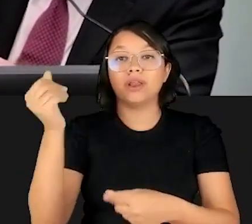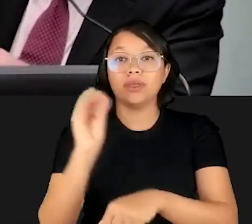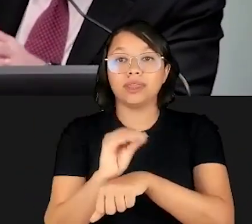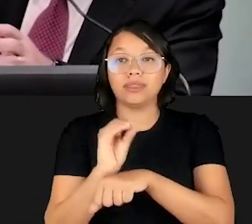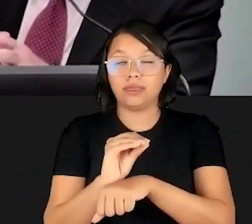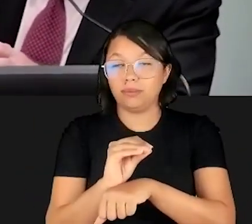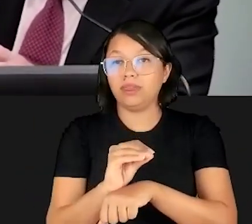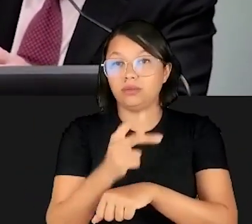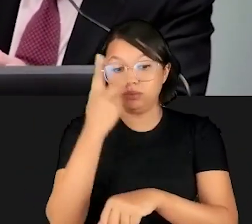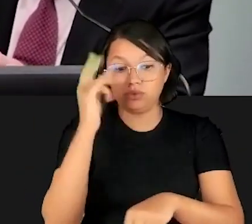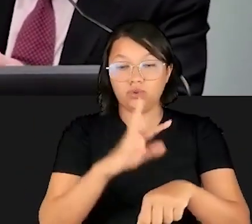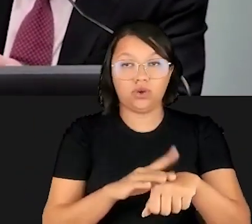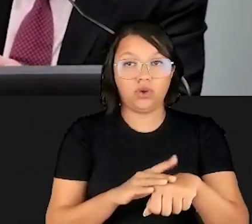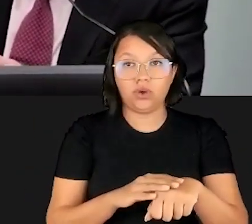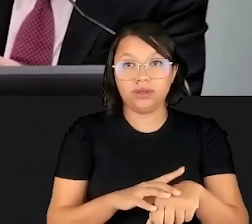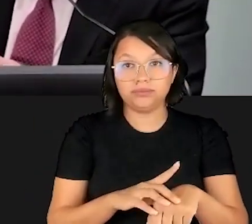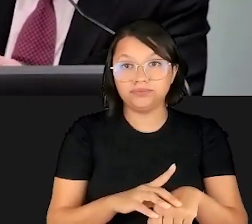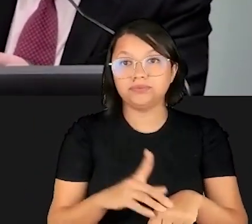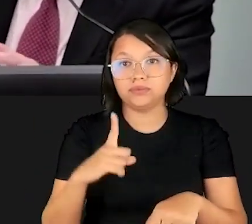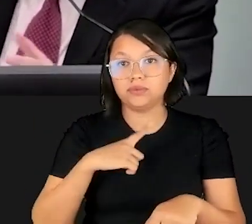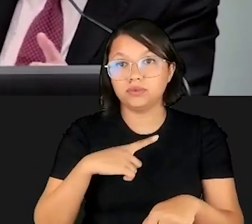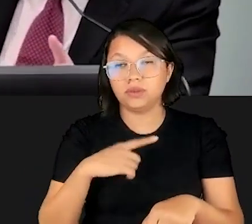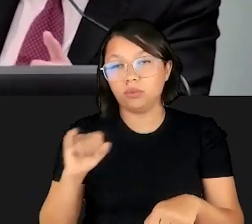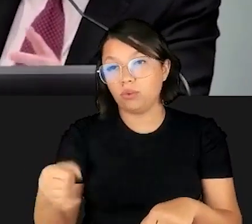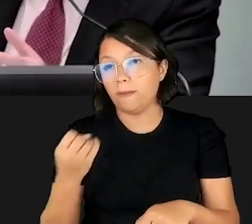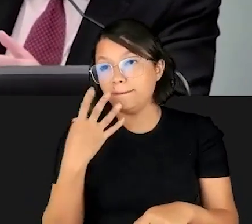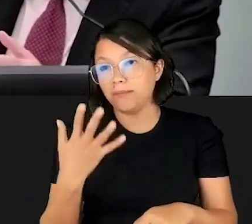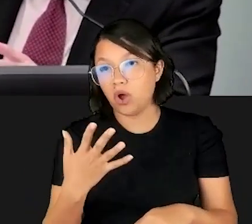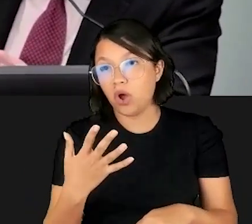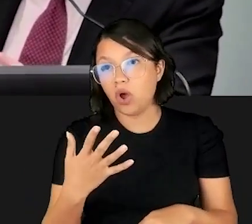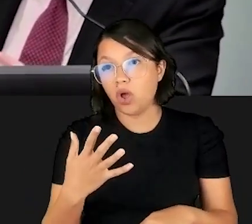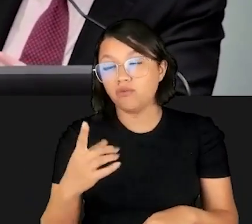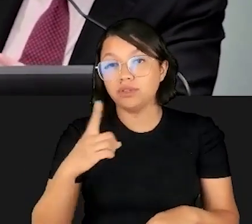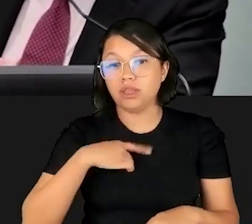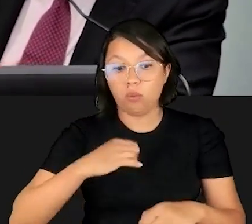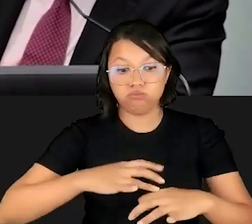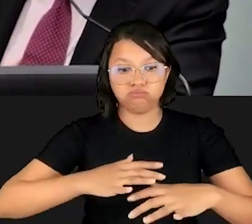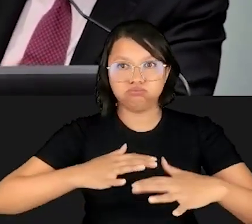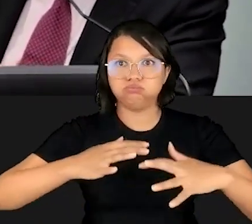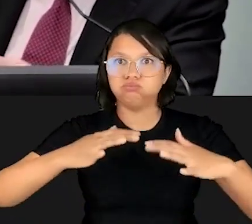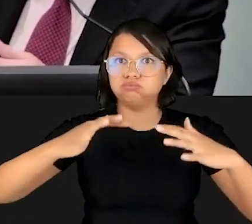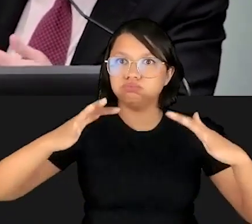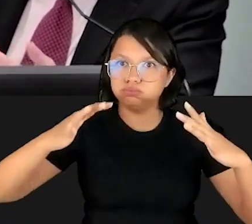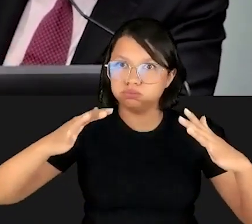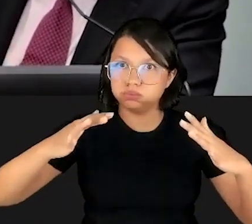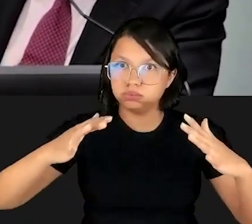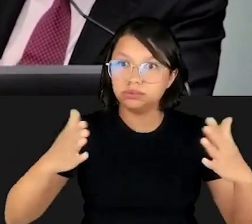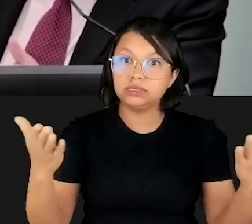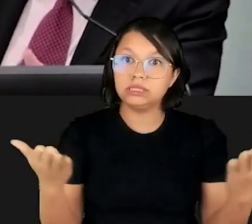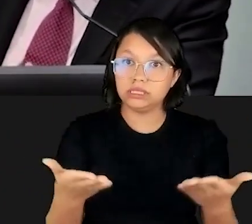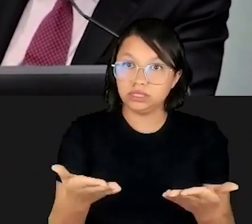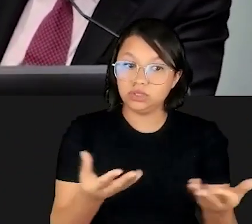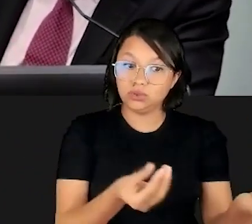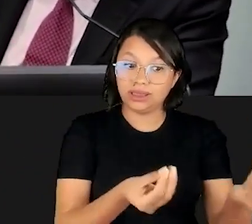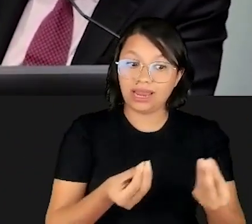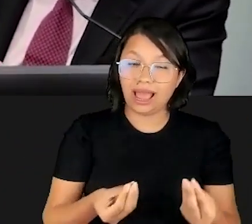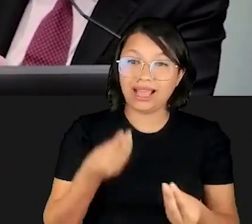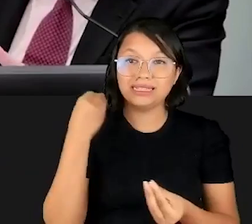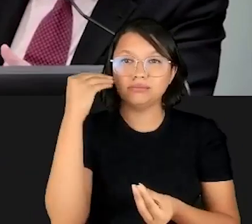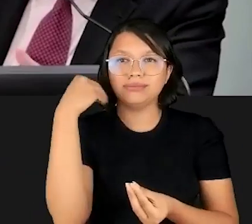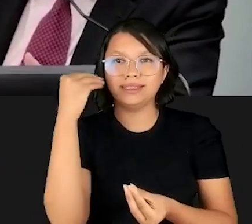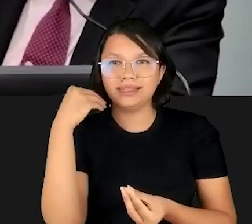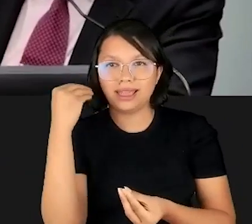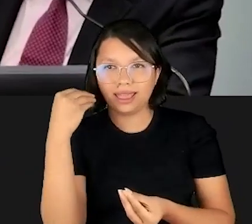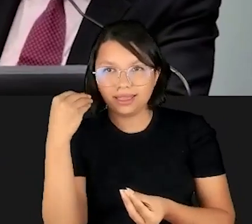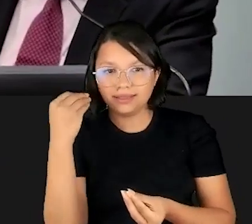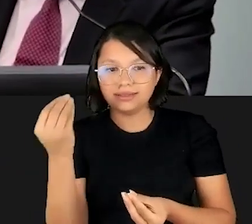pacientes. E tem algumas vantagens quando você tem um centro. Você tem volume. E volume traz experiência. E a experiência